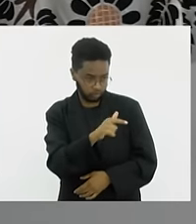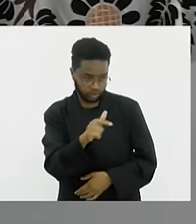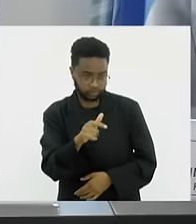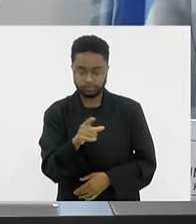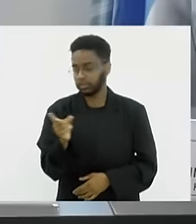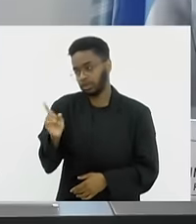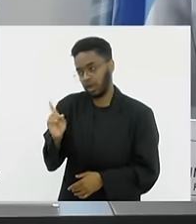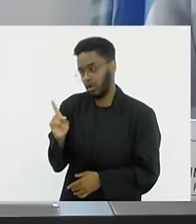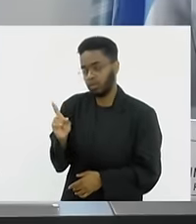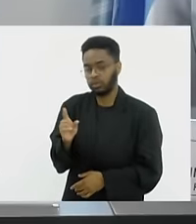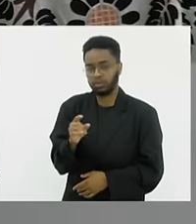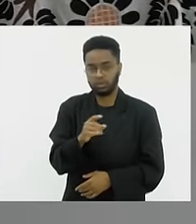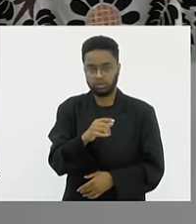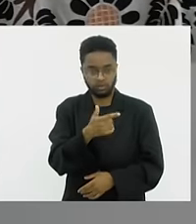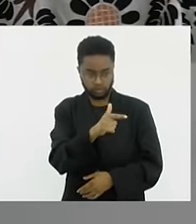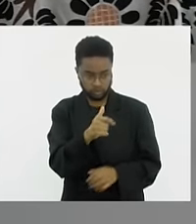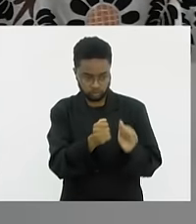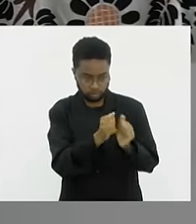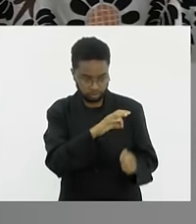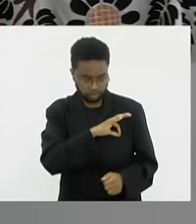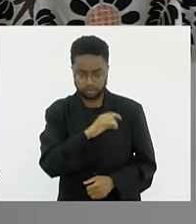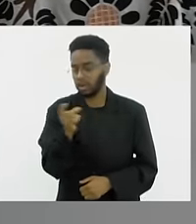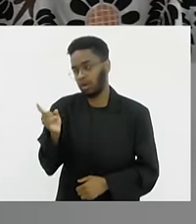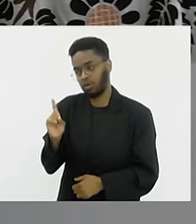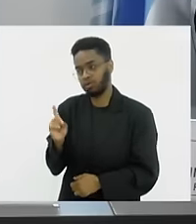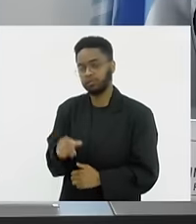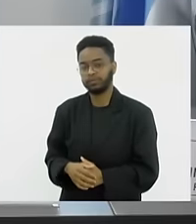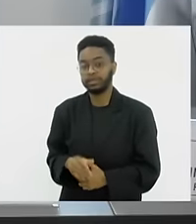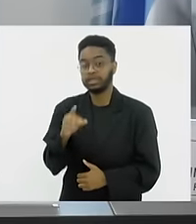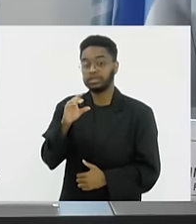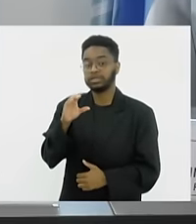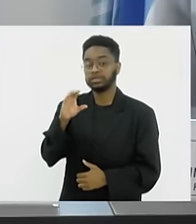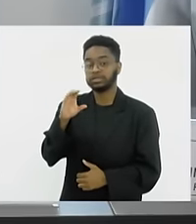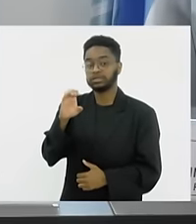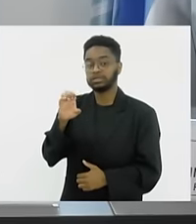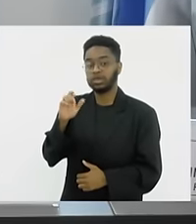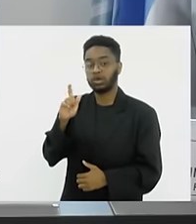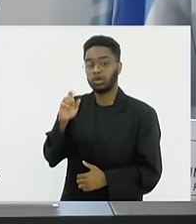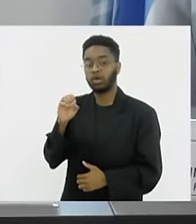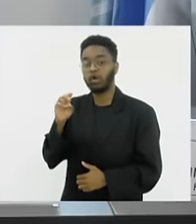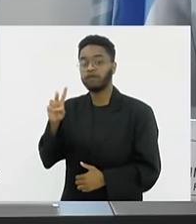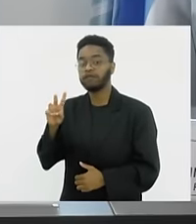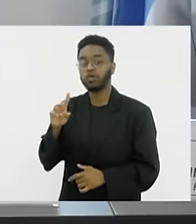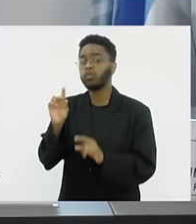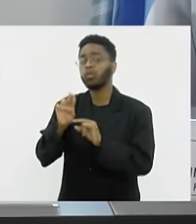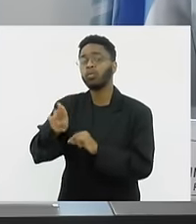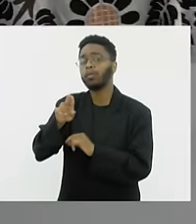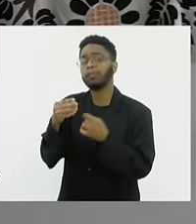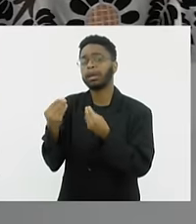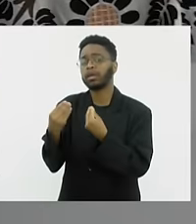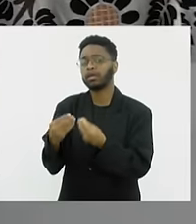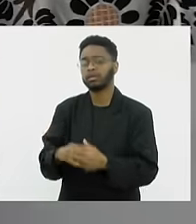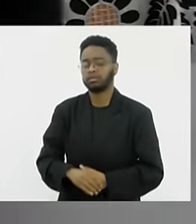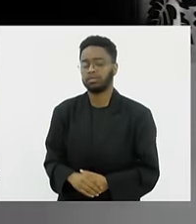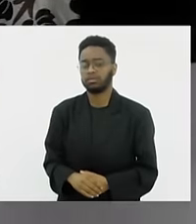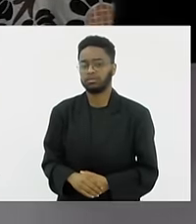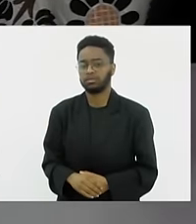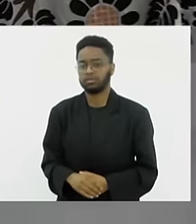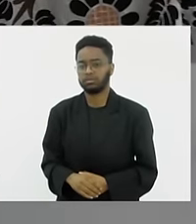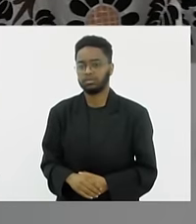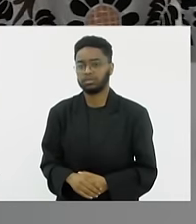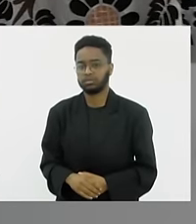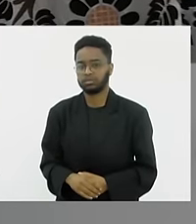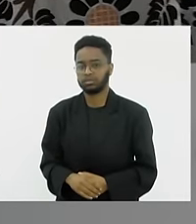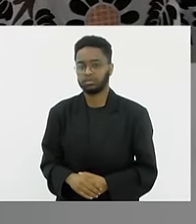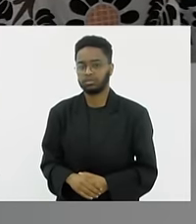assinado. Mas não tem com a Polícia Militar? Não. Segov e DR. Segov é para que utilização? Para qual utilização?